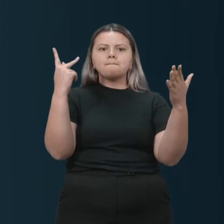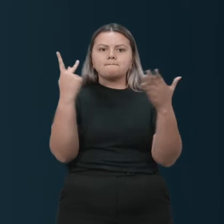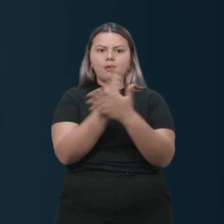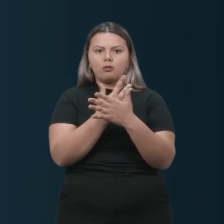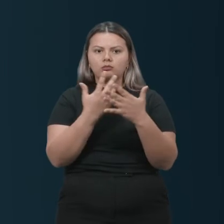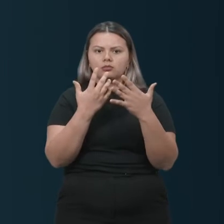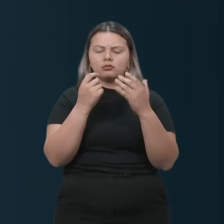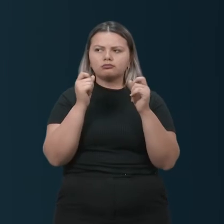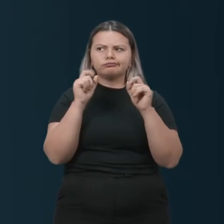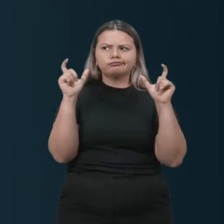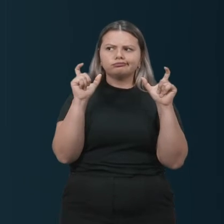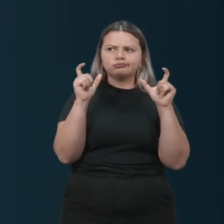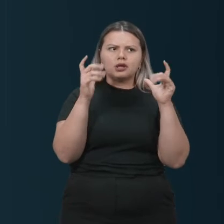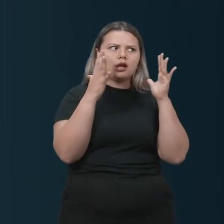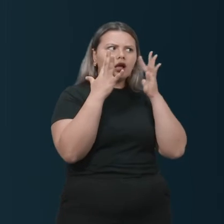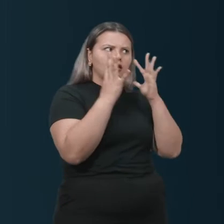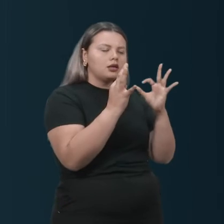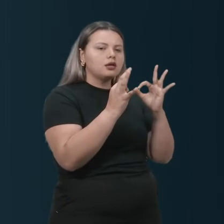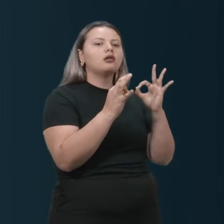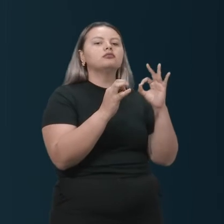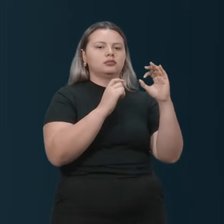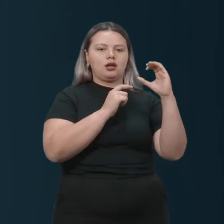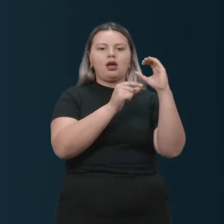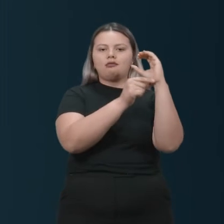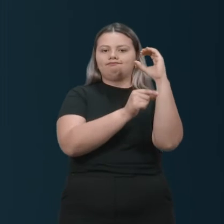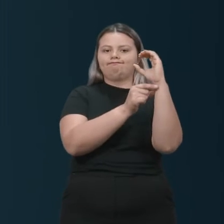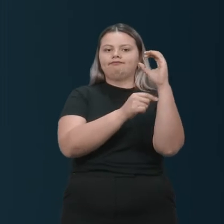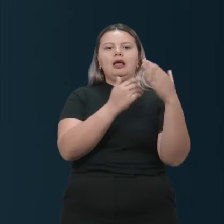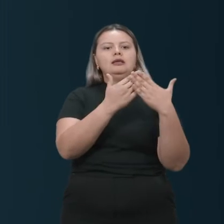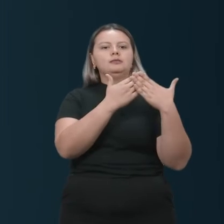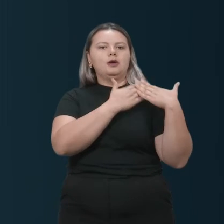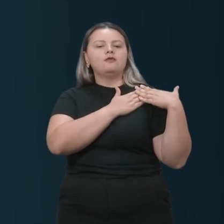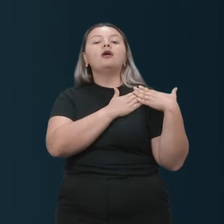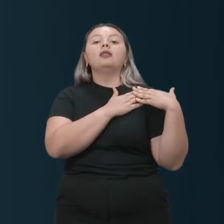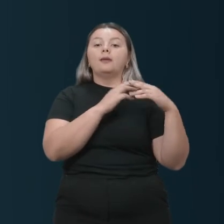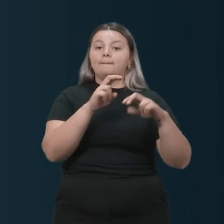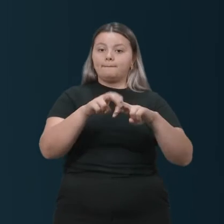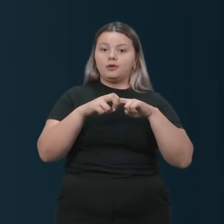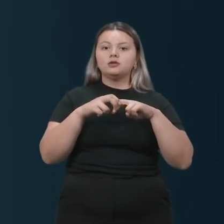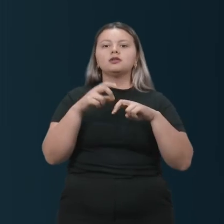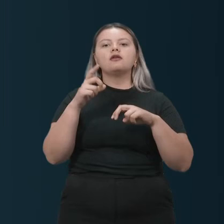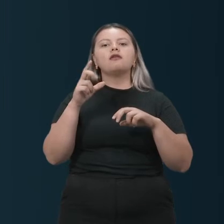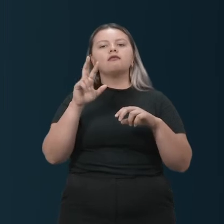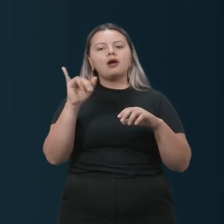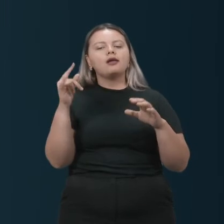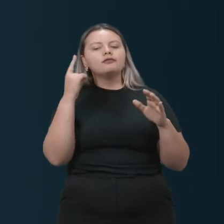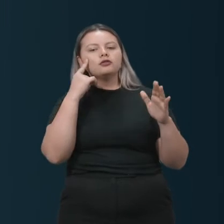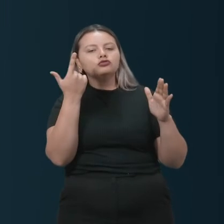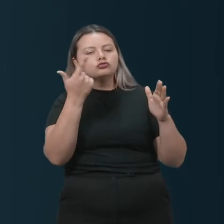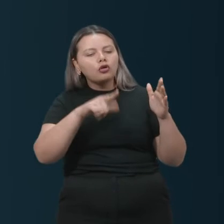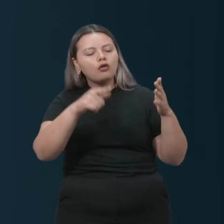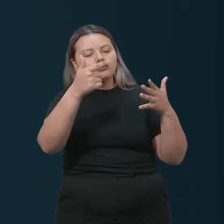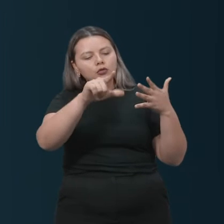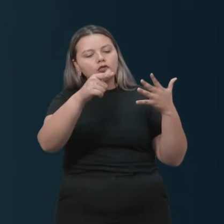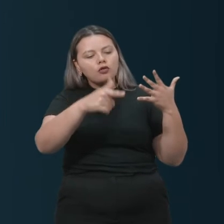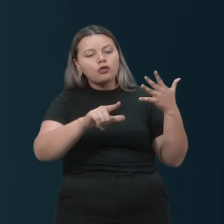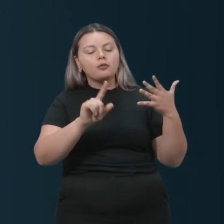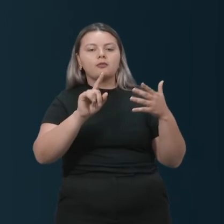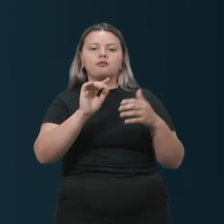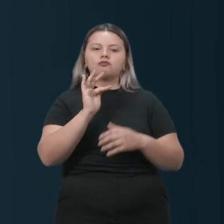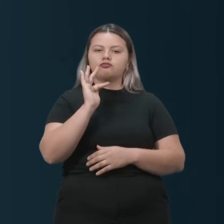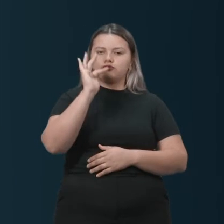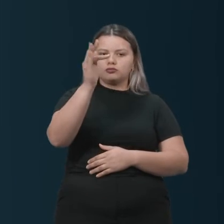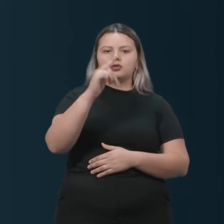e atenção. Então, provavelmente, vocês devem imaginar que a gente vai retomar essa estrutura em módulos